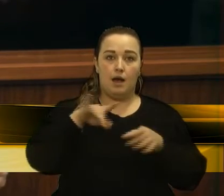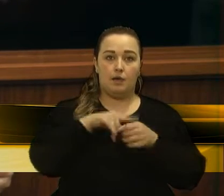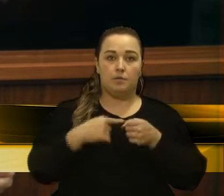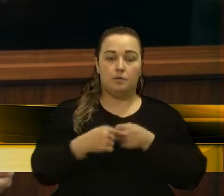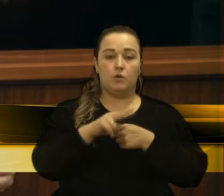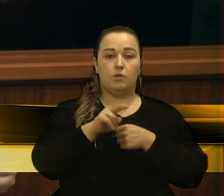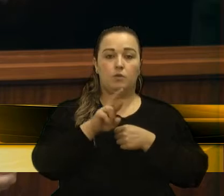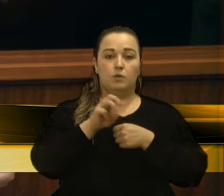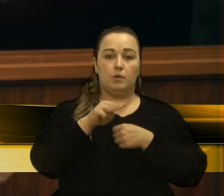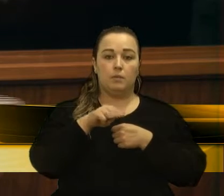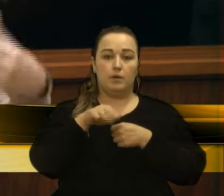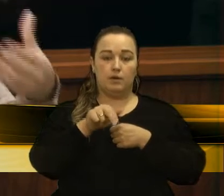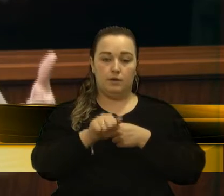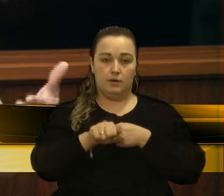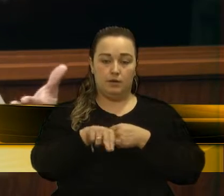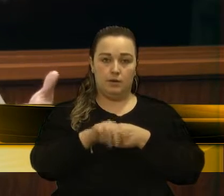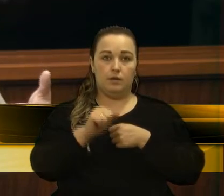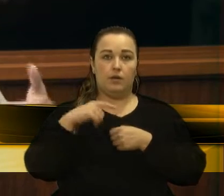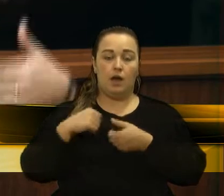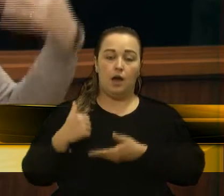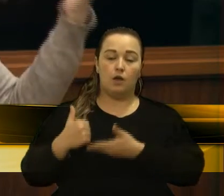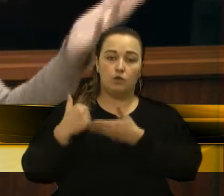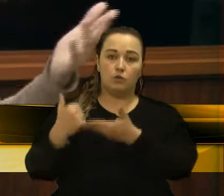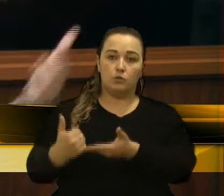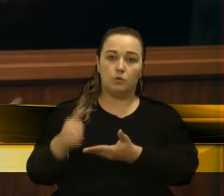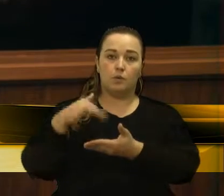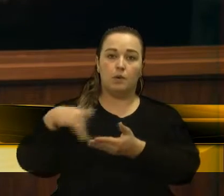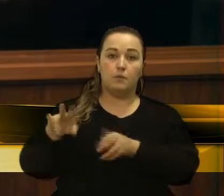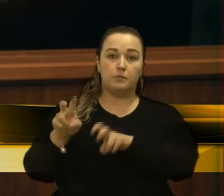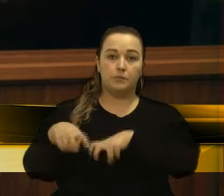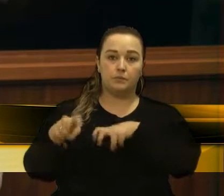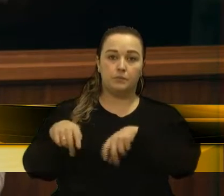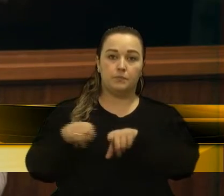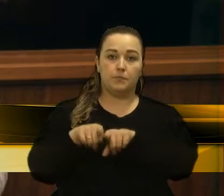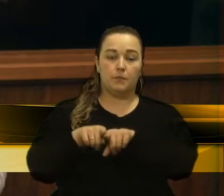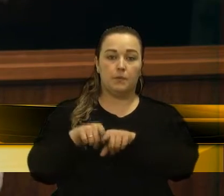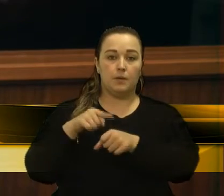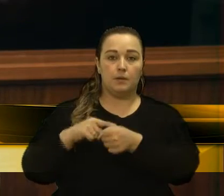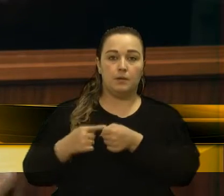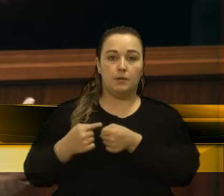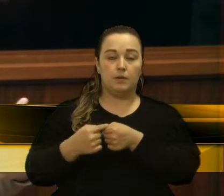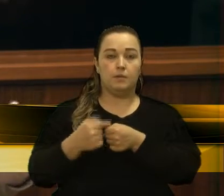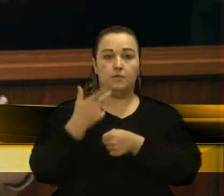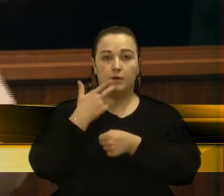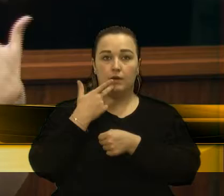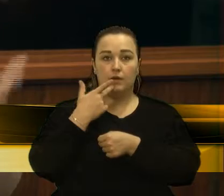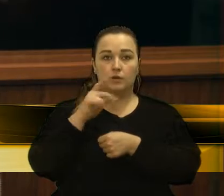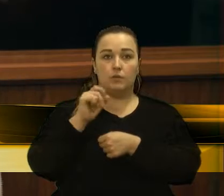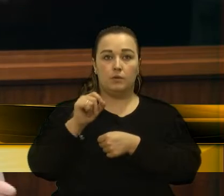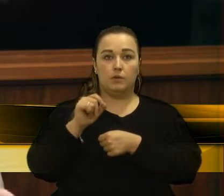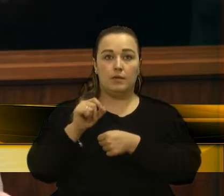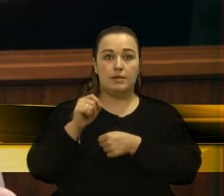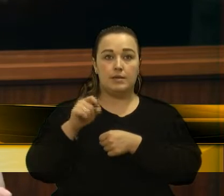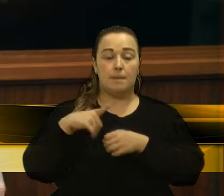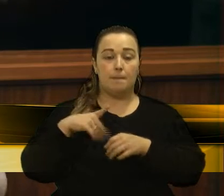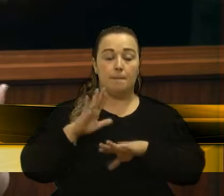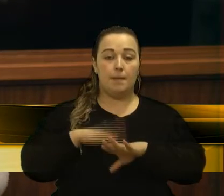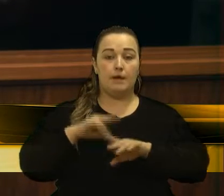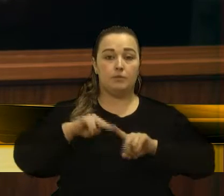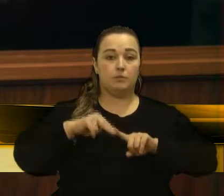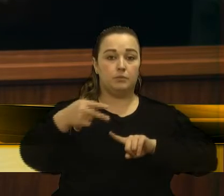aí colaborando, né, com os nossos agricultores da nossa cidade, que com a expansão do plano urbano de